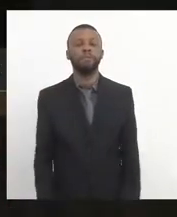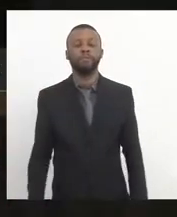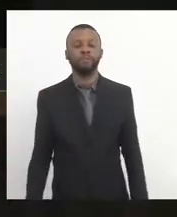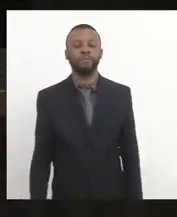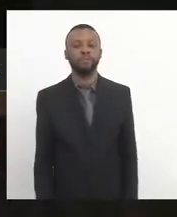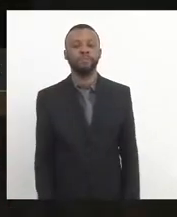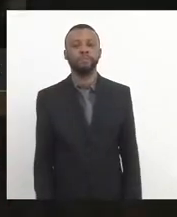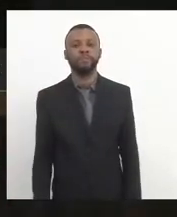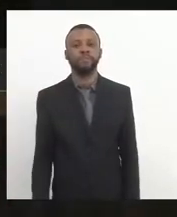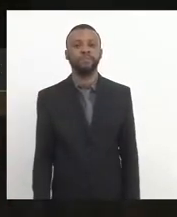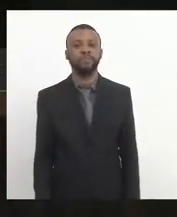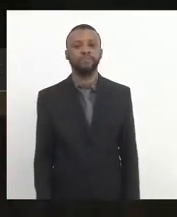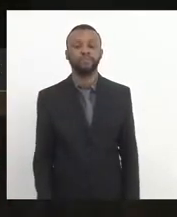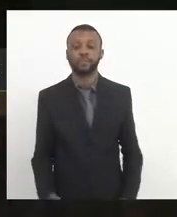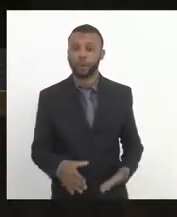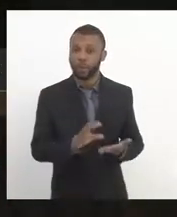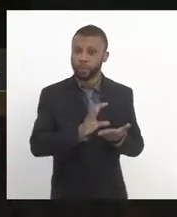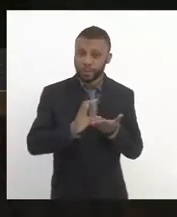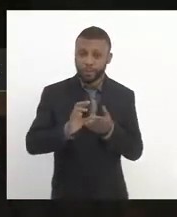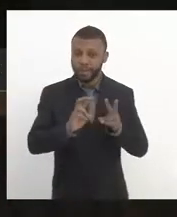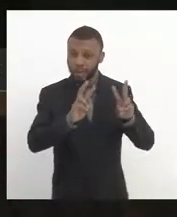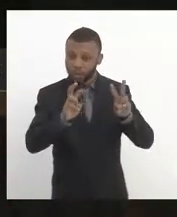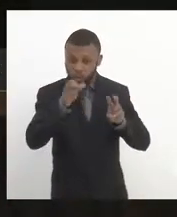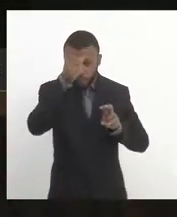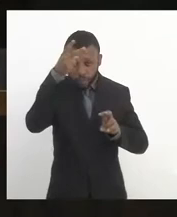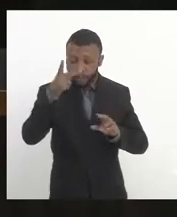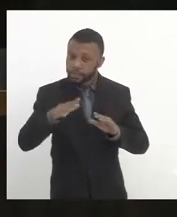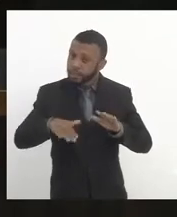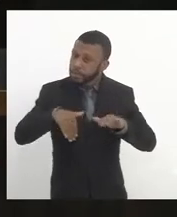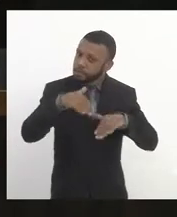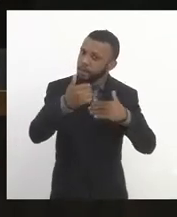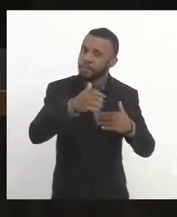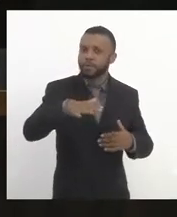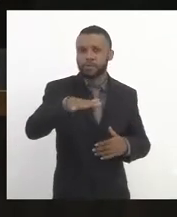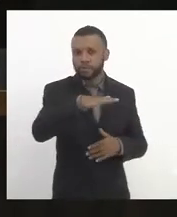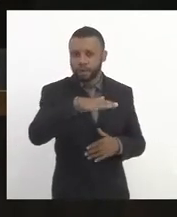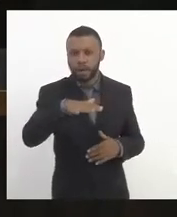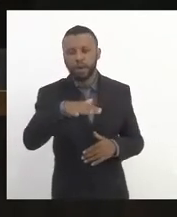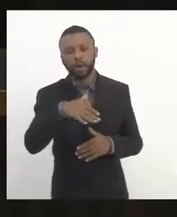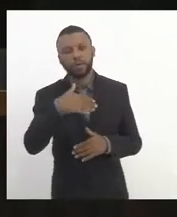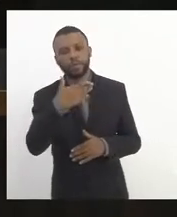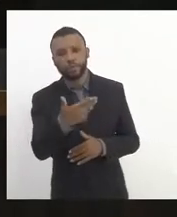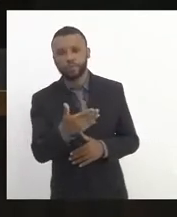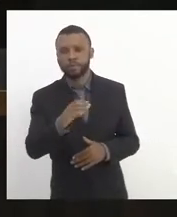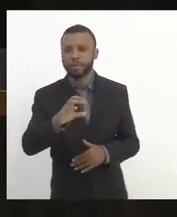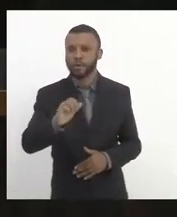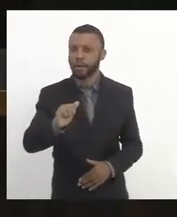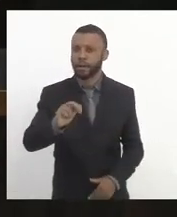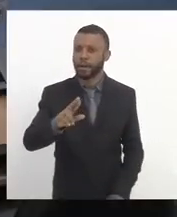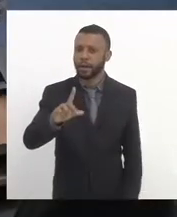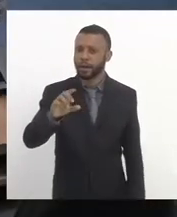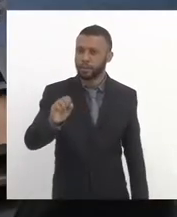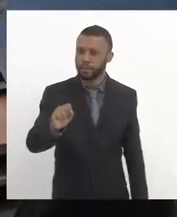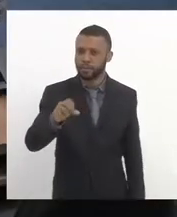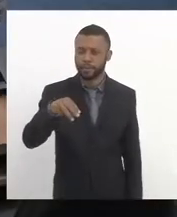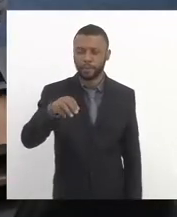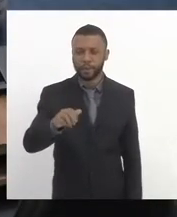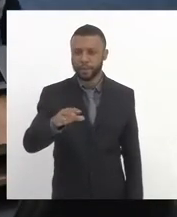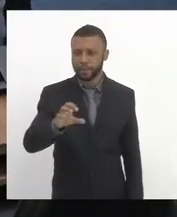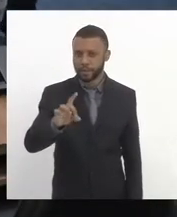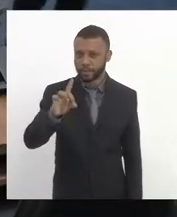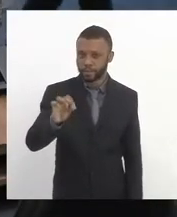Pela Comissão de Assuntos Municipais e Desenvolvimento Regional, sempre jovem, Carlos Macedo. Obrigado,